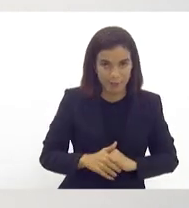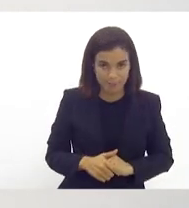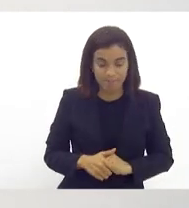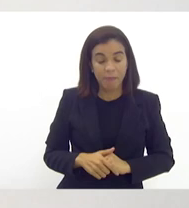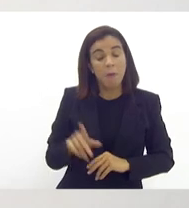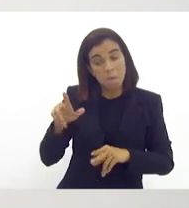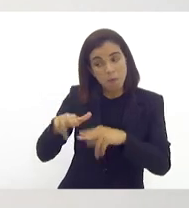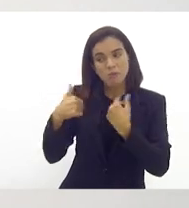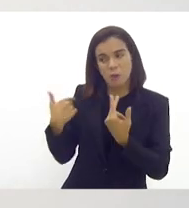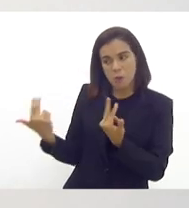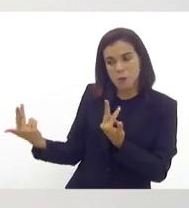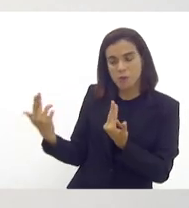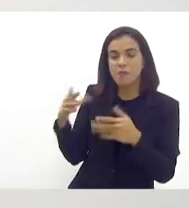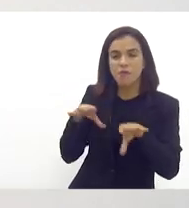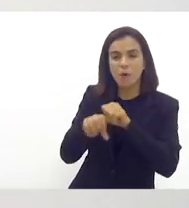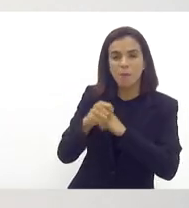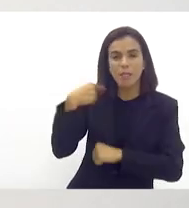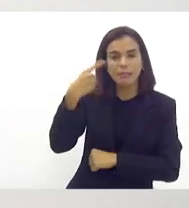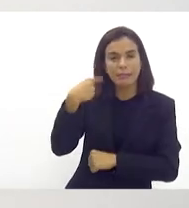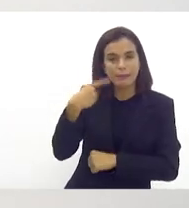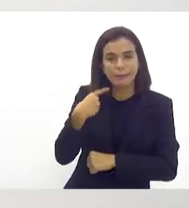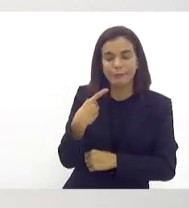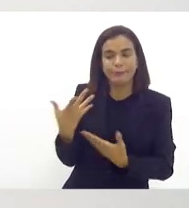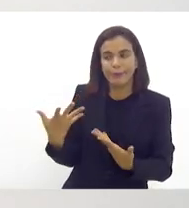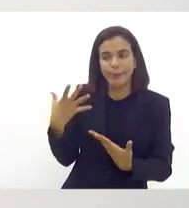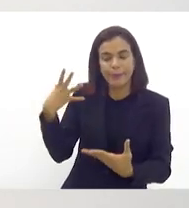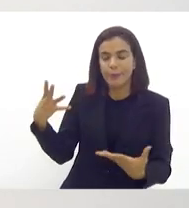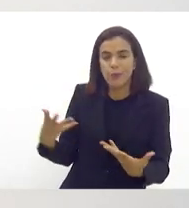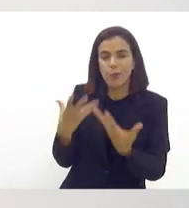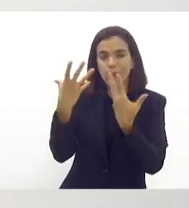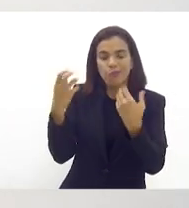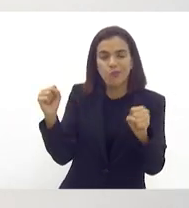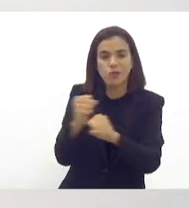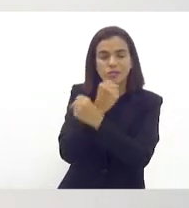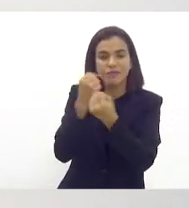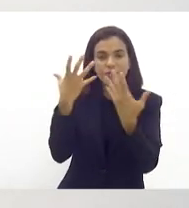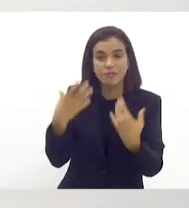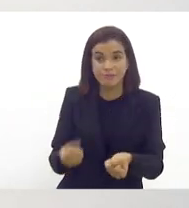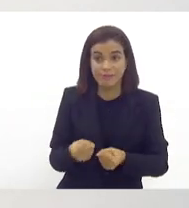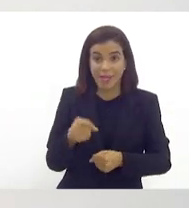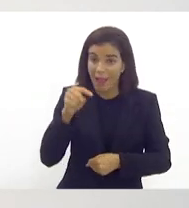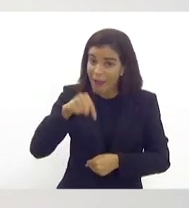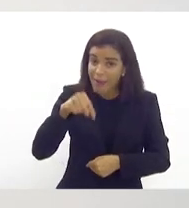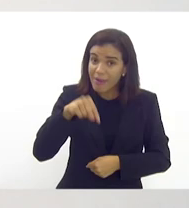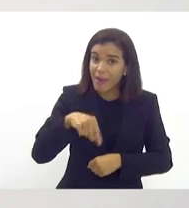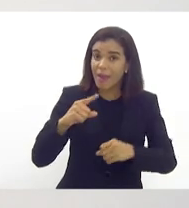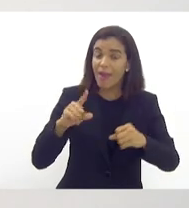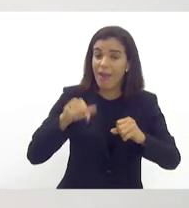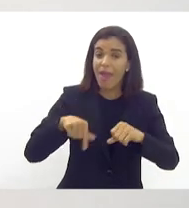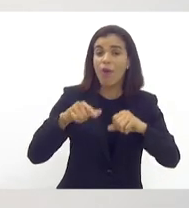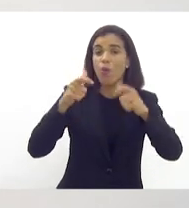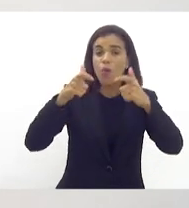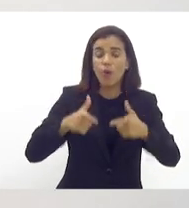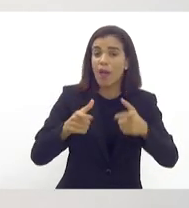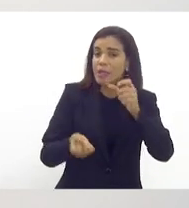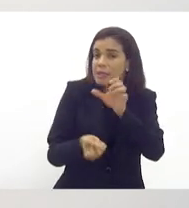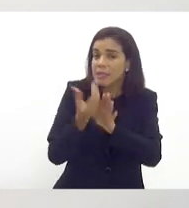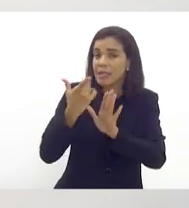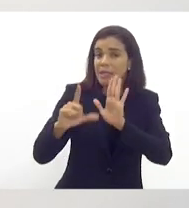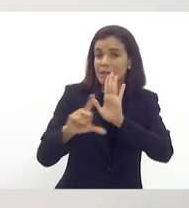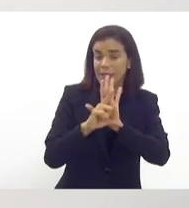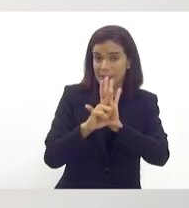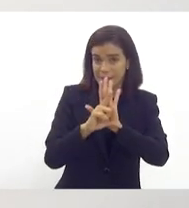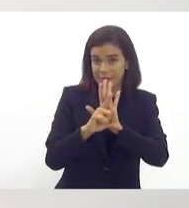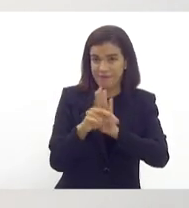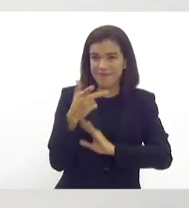Conduta a gente tá aqui na casa da lei a gente tá aqui numa situação que a gente falando aqui pro plano